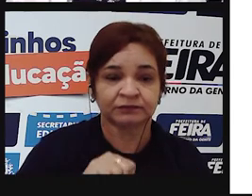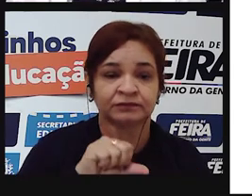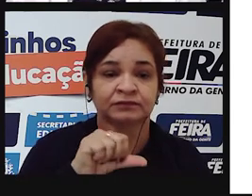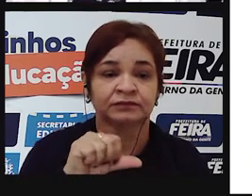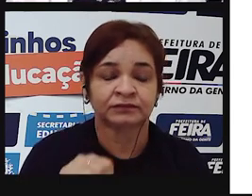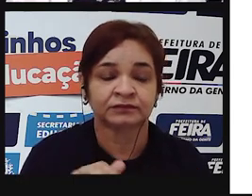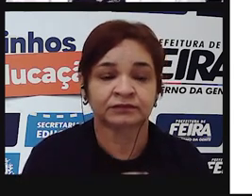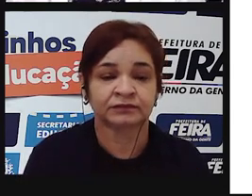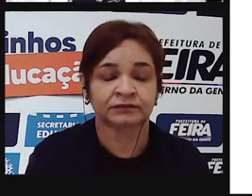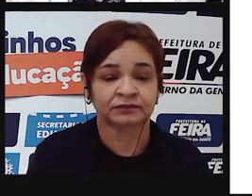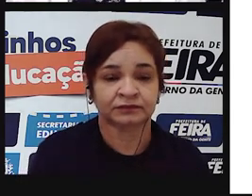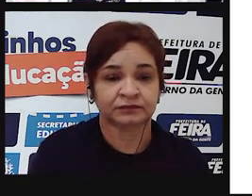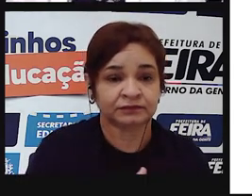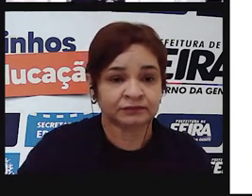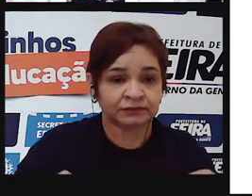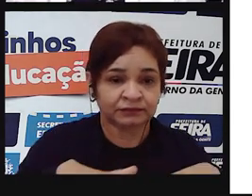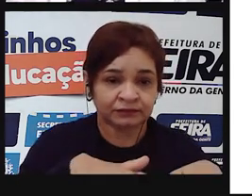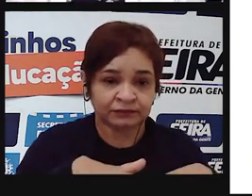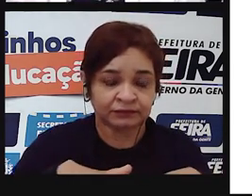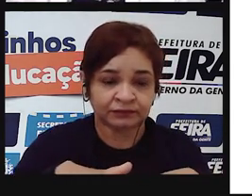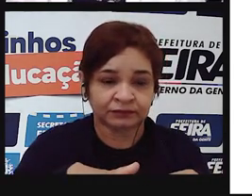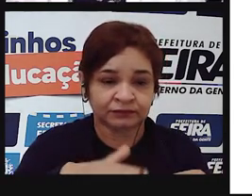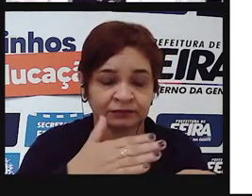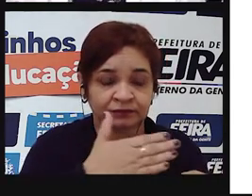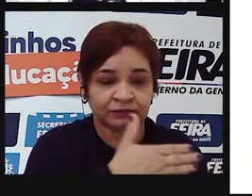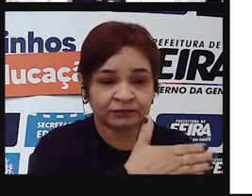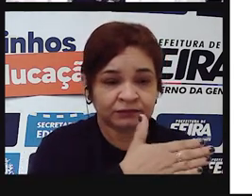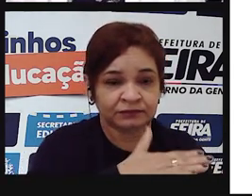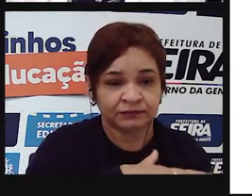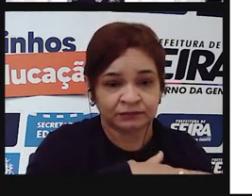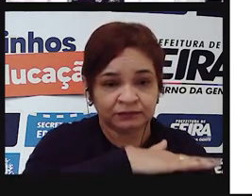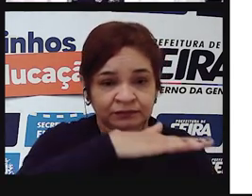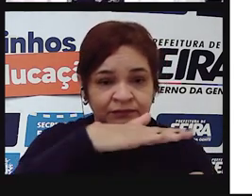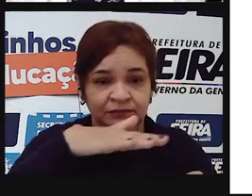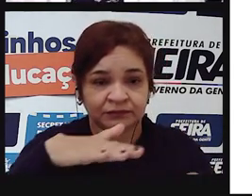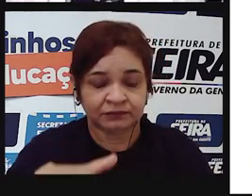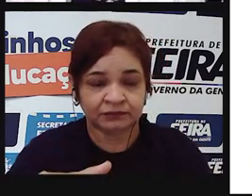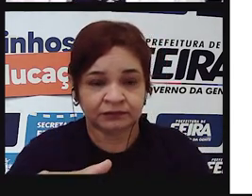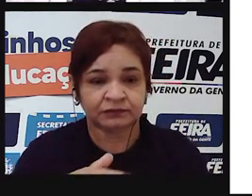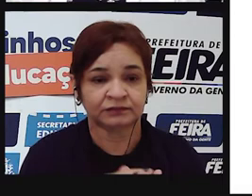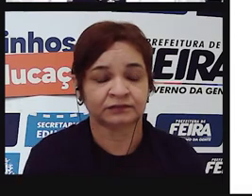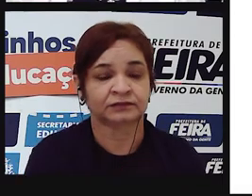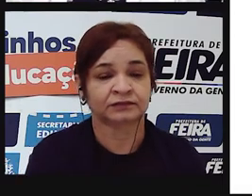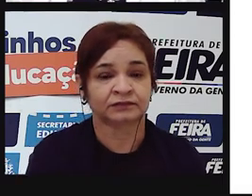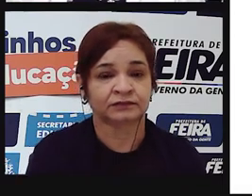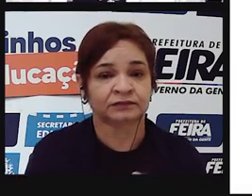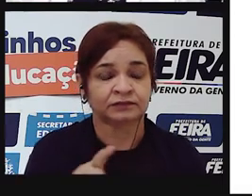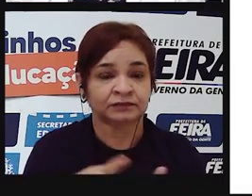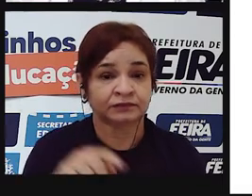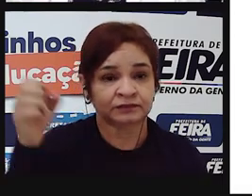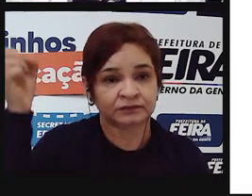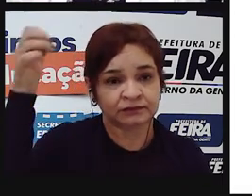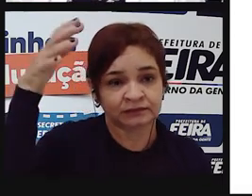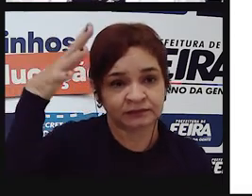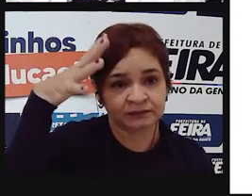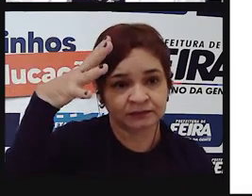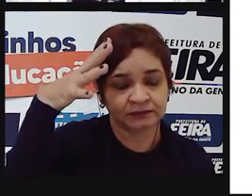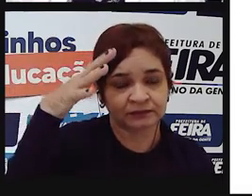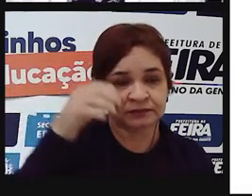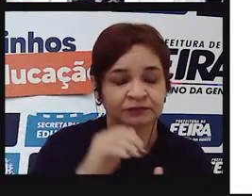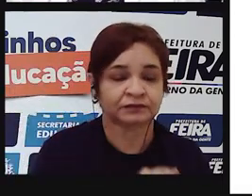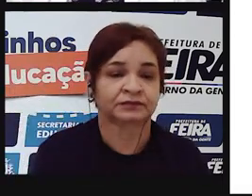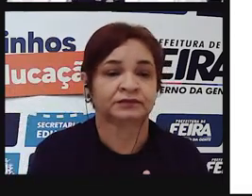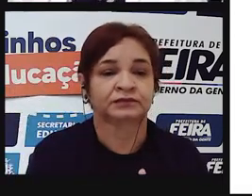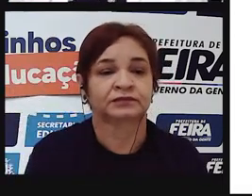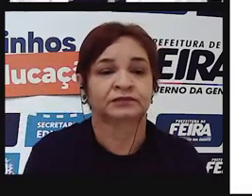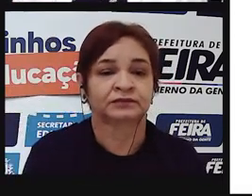um processo de saneamento, construção de pontes e ruas, além da instalação da iluminação pública e do bonde